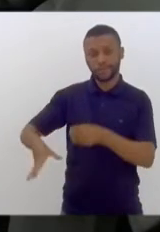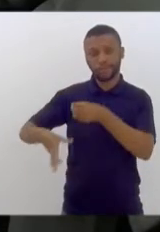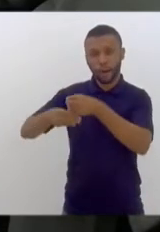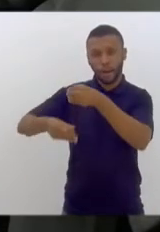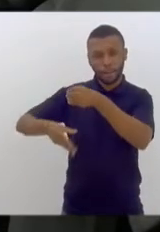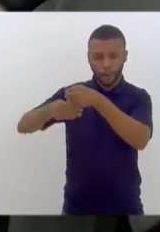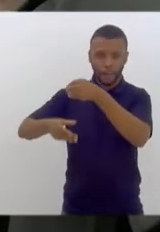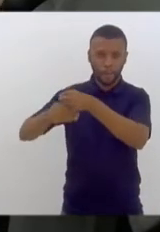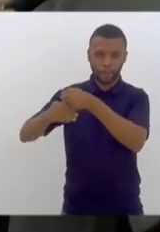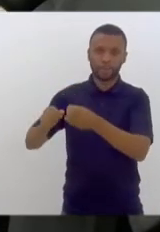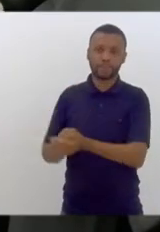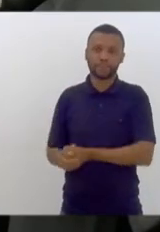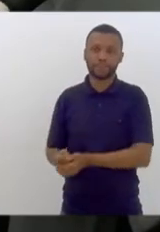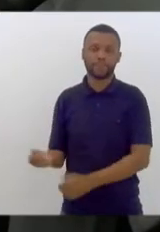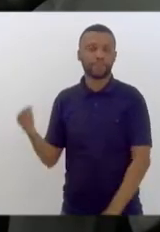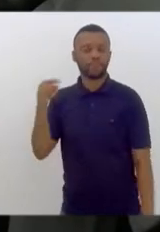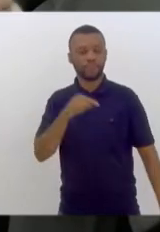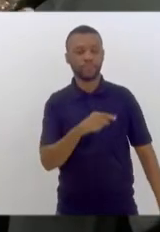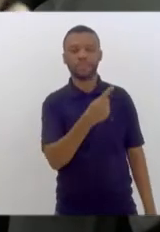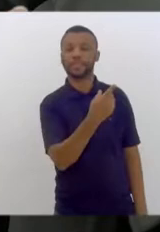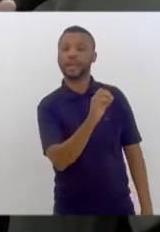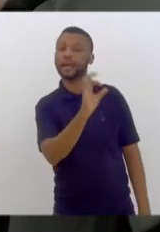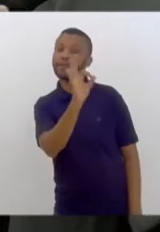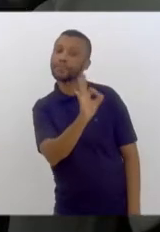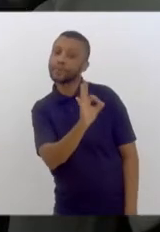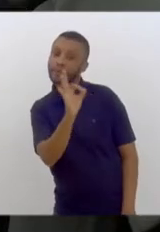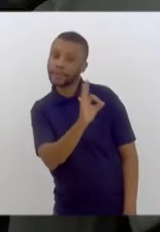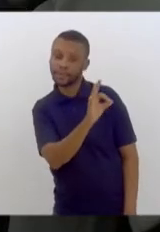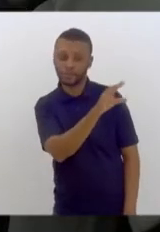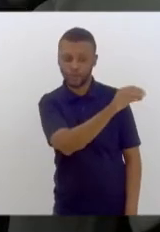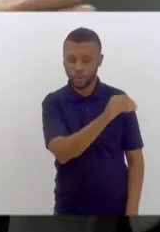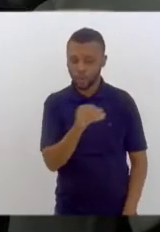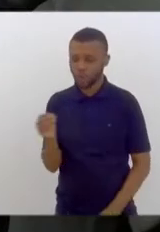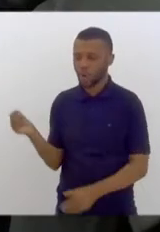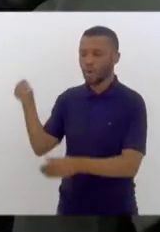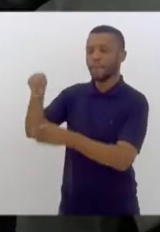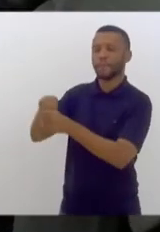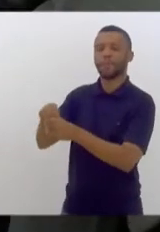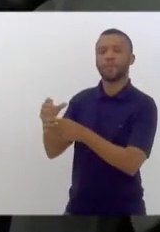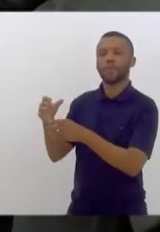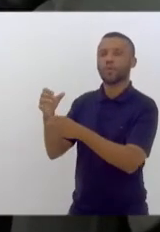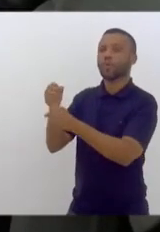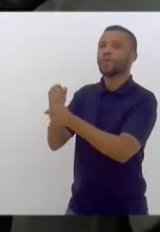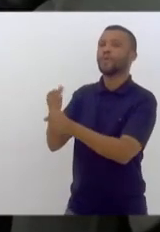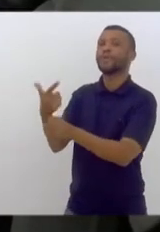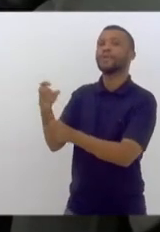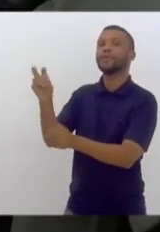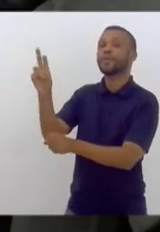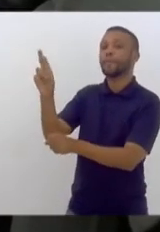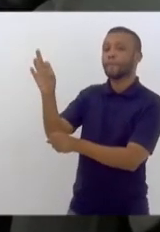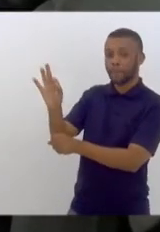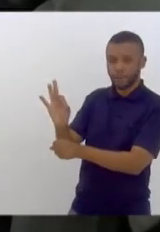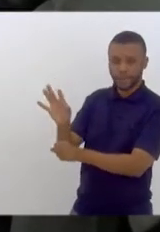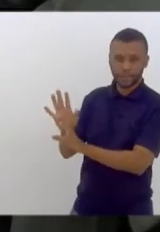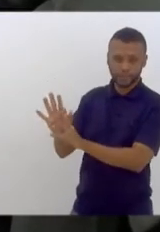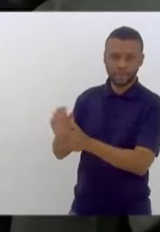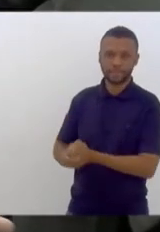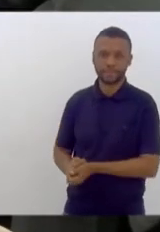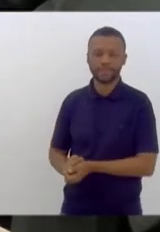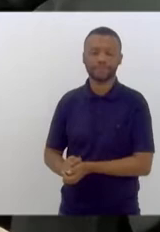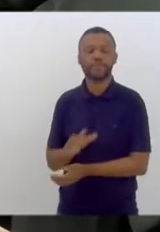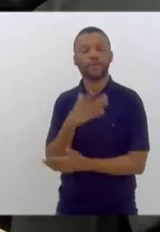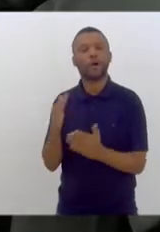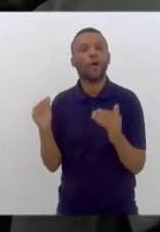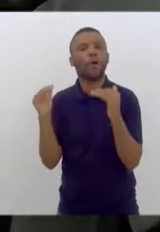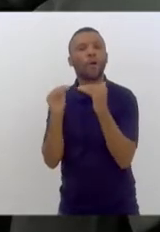e jogar os 10% da educação dentro dos 25%. E aí, deputado Renan, eu concordo que a